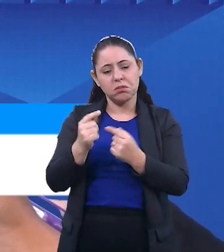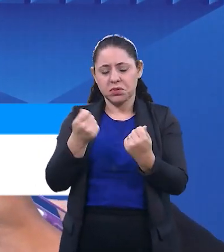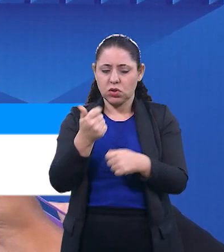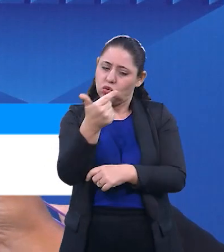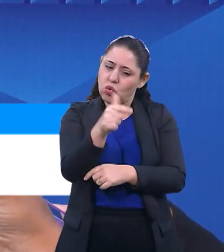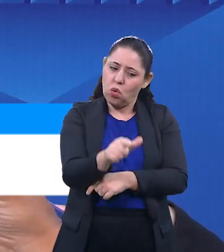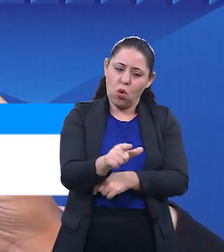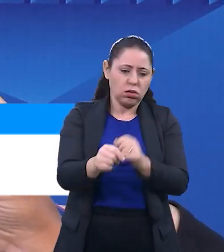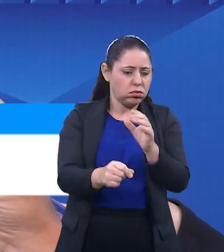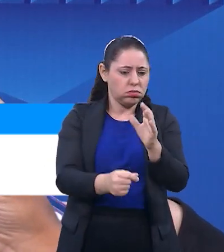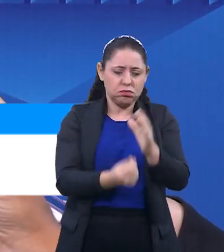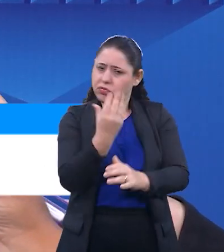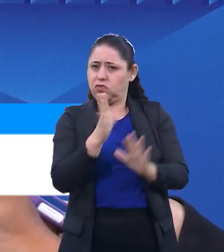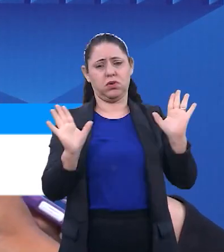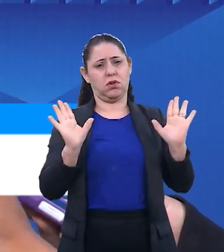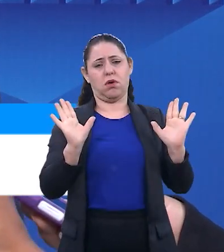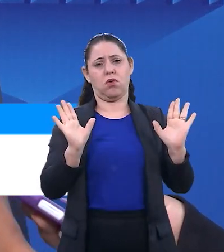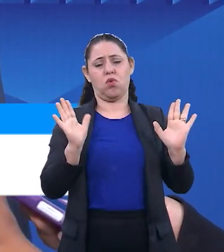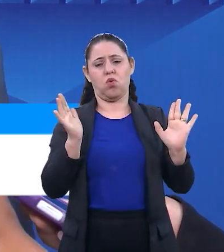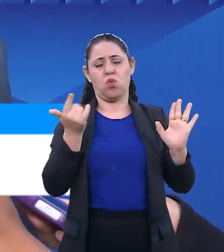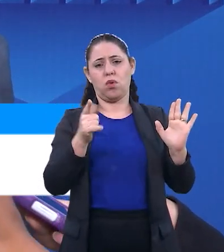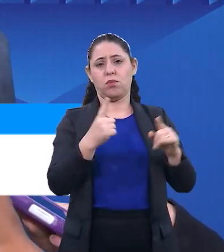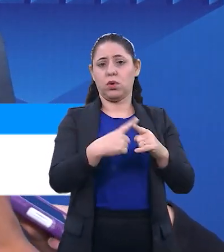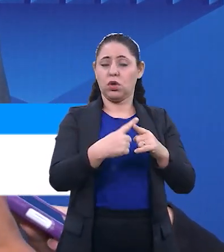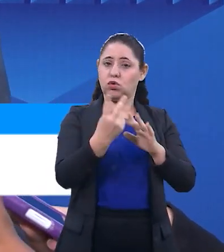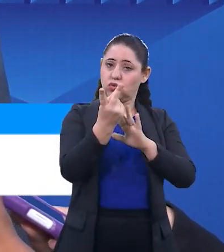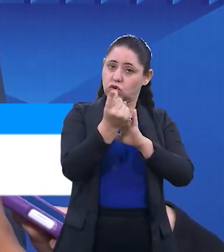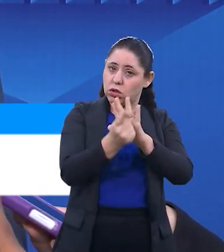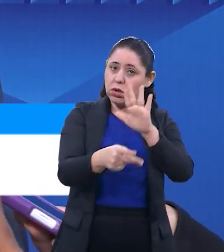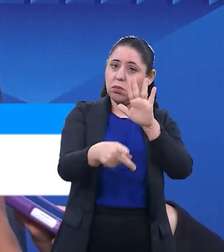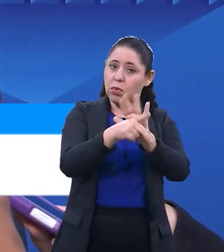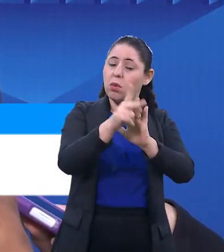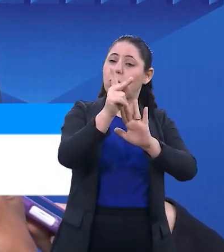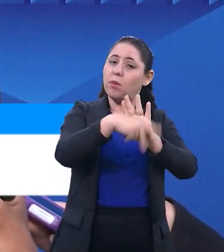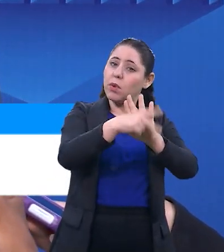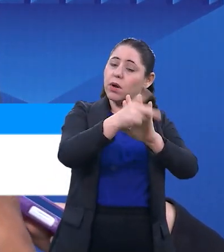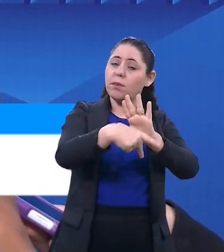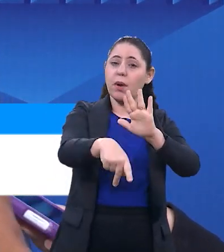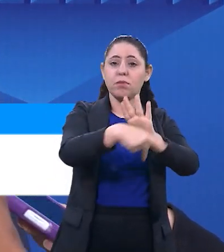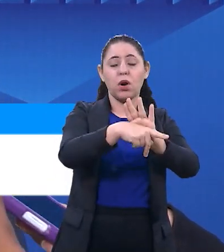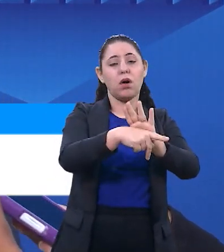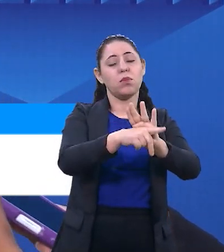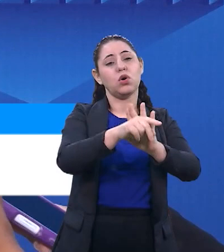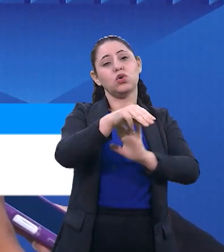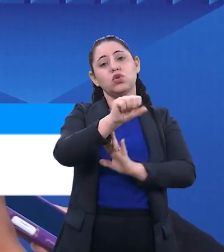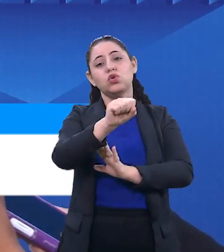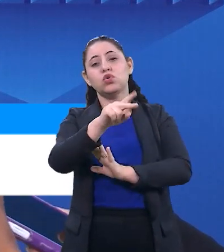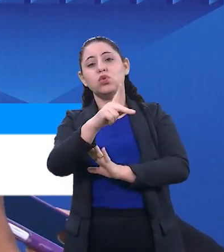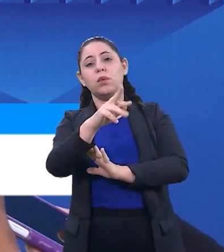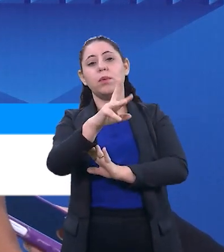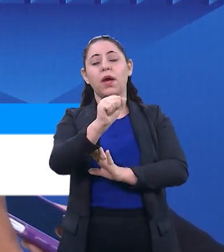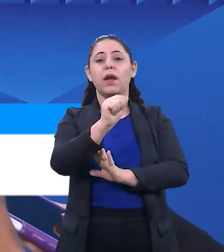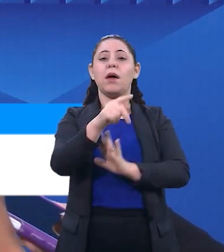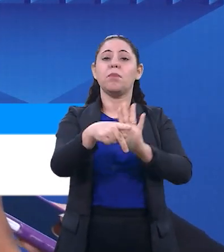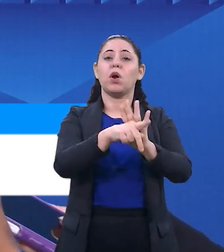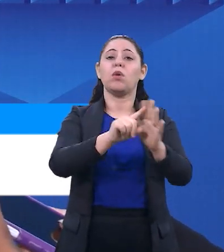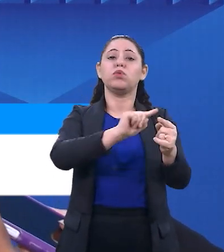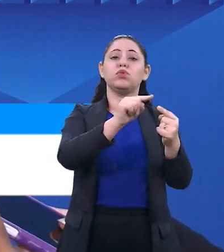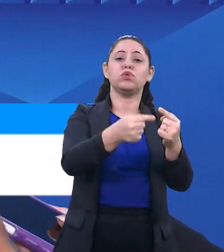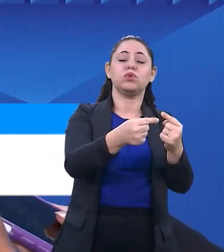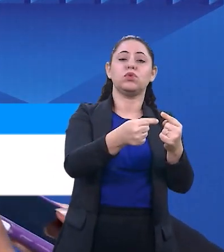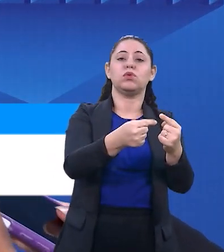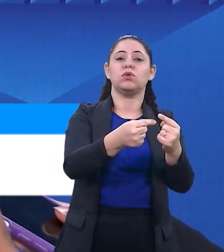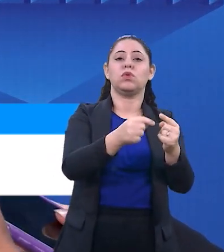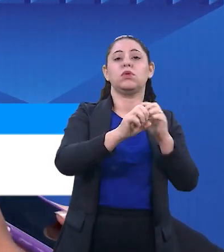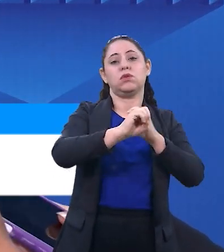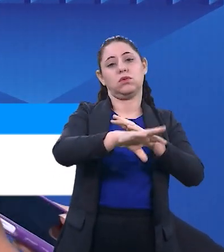onde morar, precisa pagar aluguel, aí tem que inventar um outro mecanismo, porque o dinheiro do programa Supera